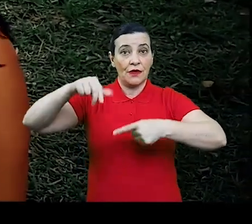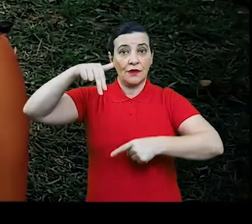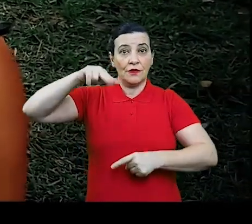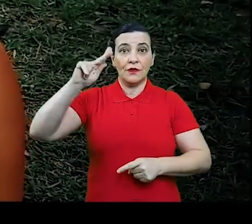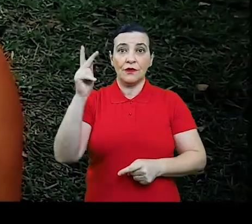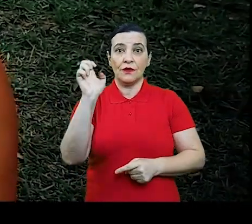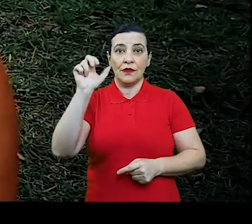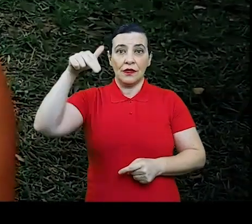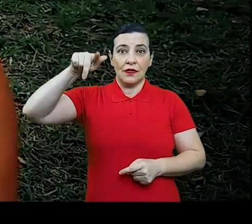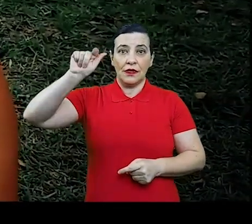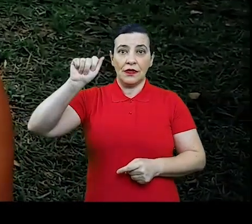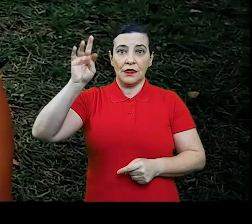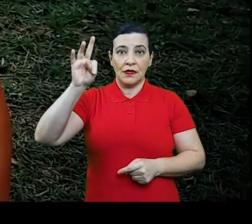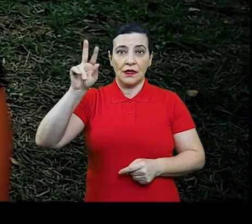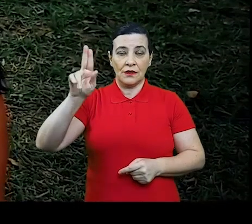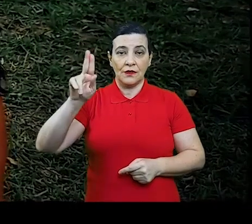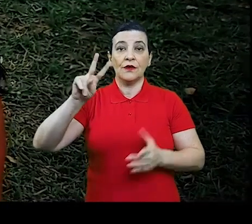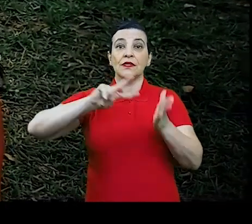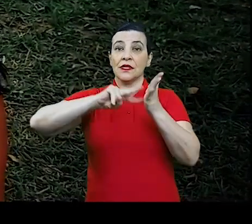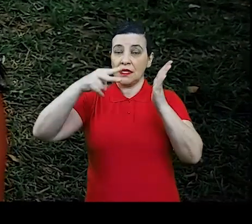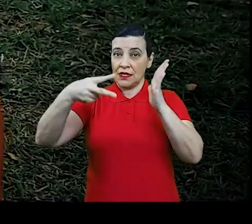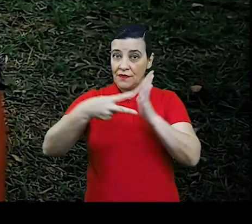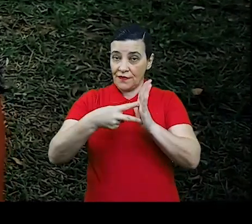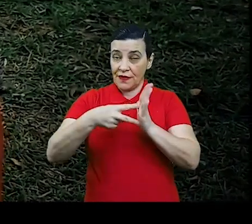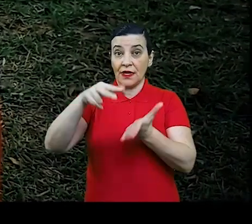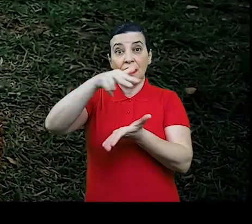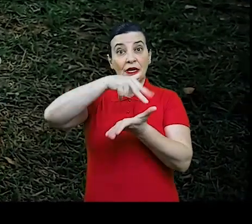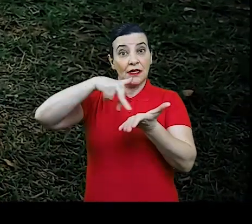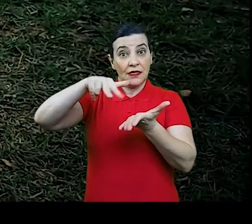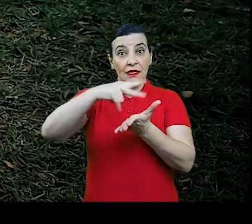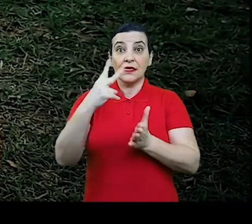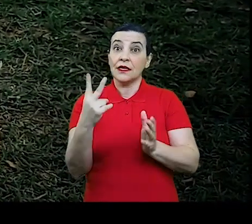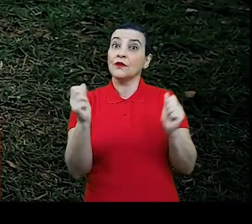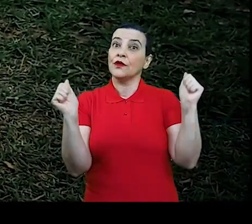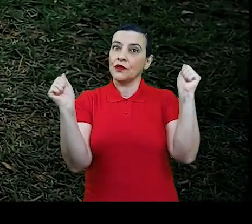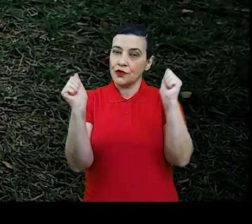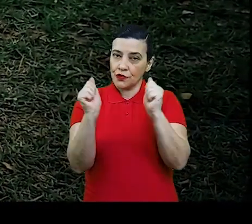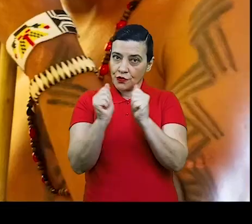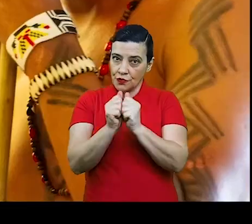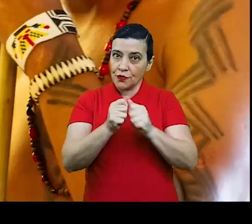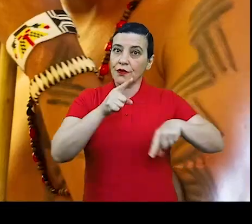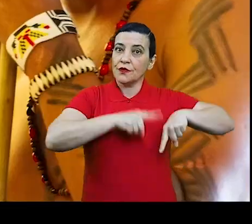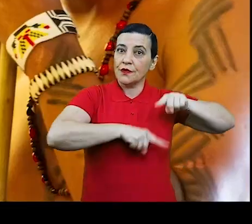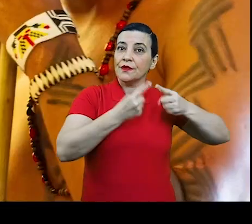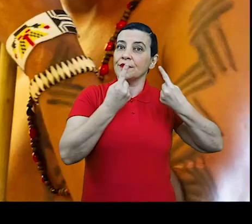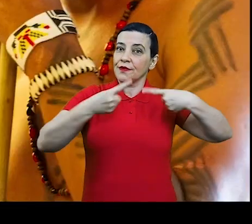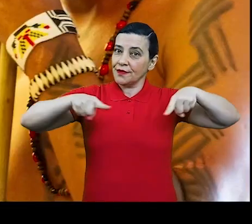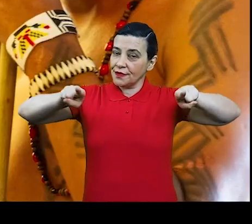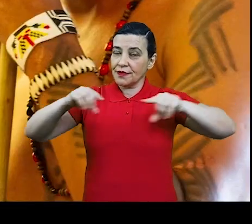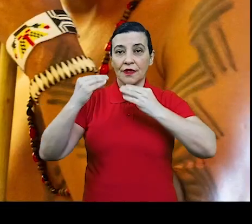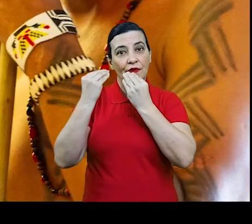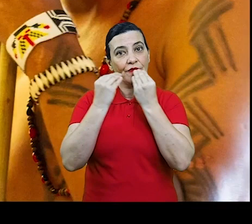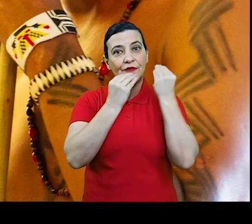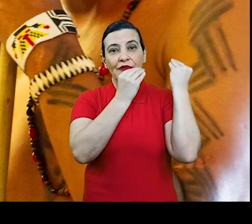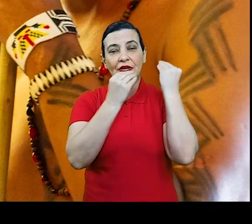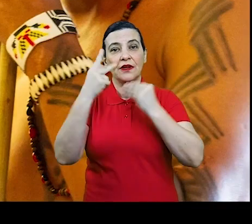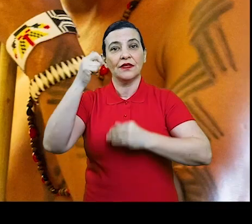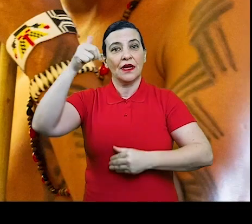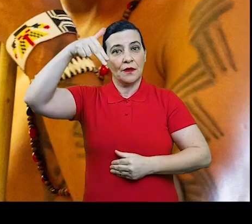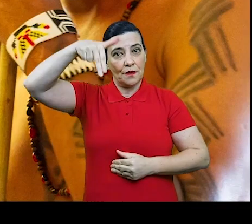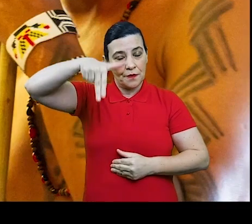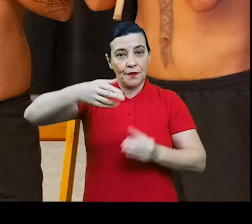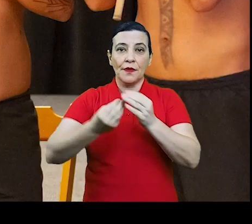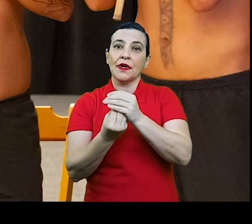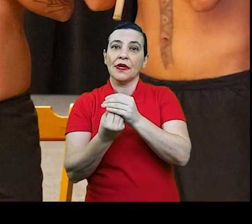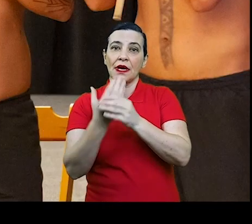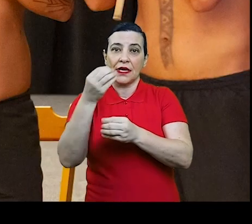que significa dança em pares, que nela é tocado um instrumento que se chama flauta pan, que é feito